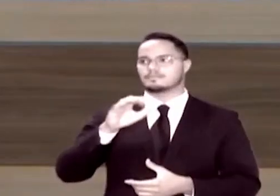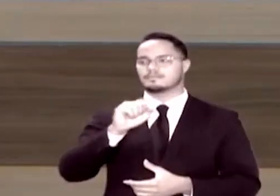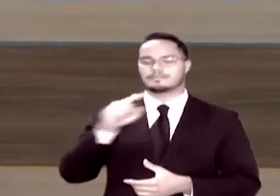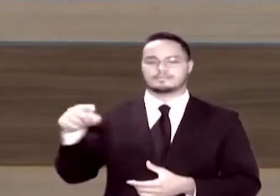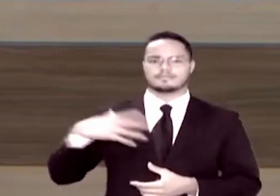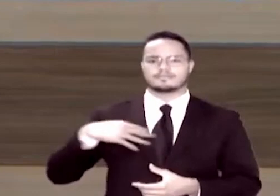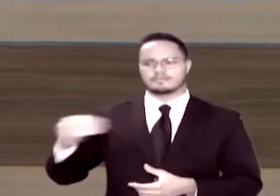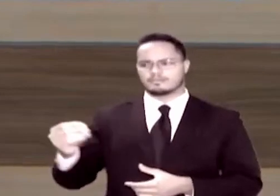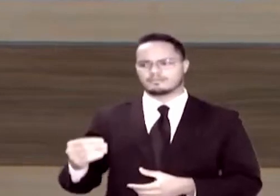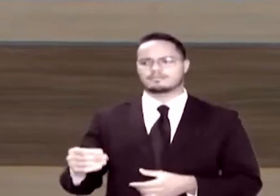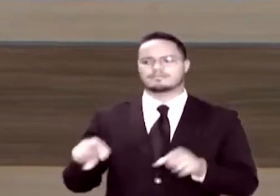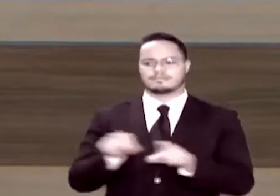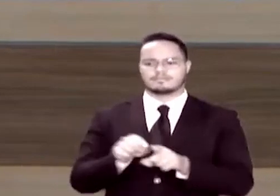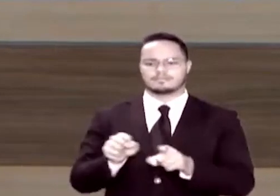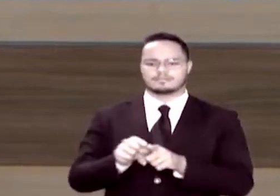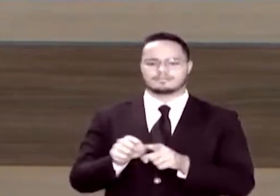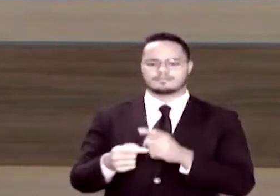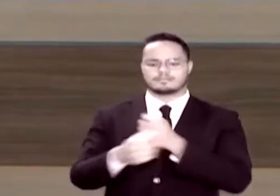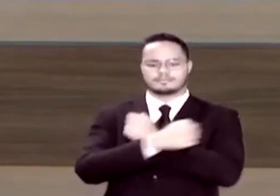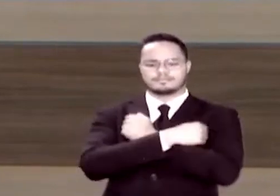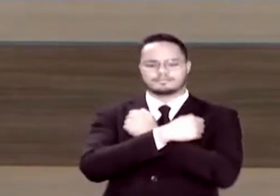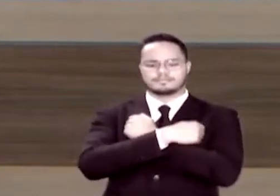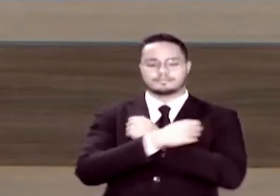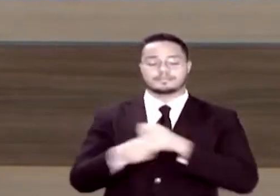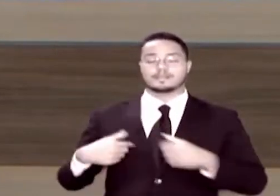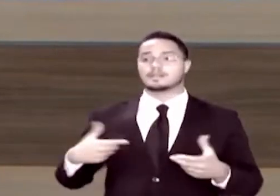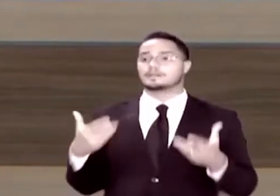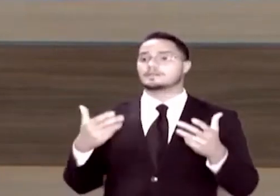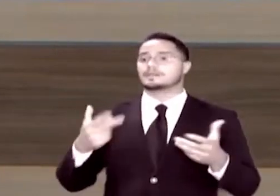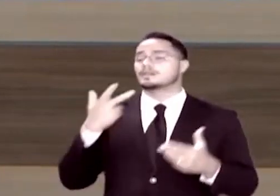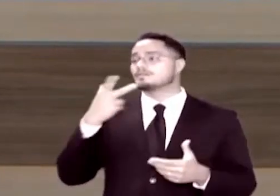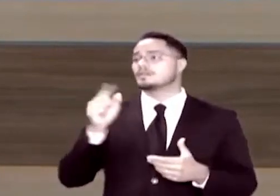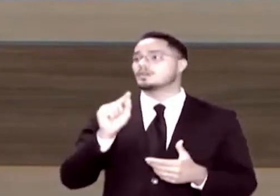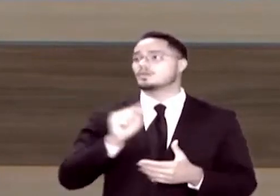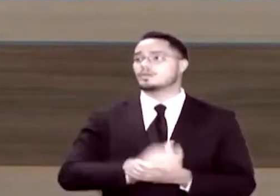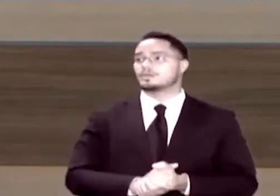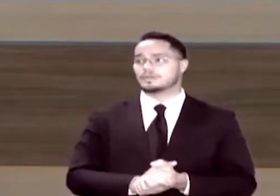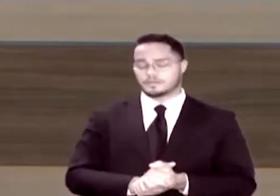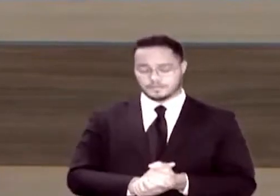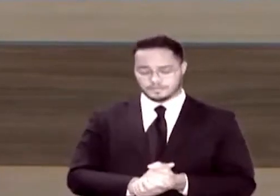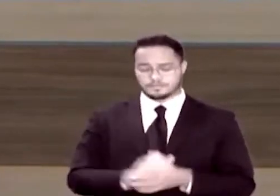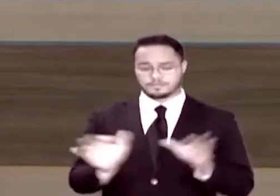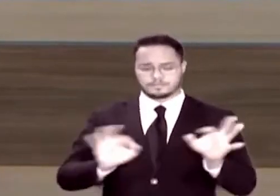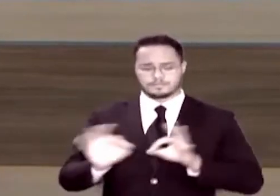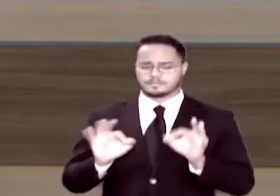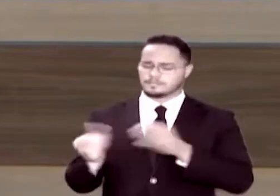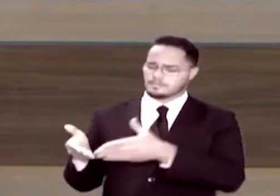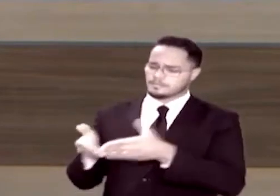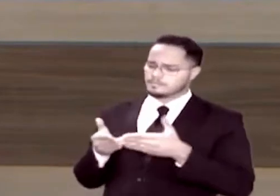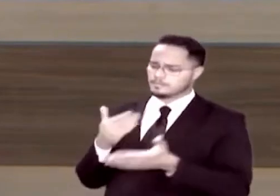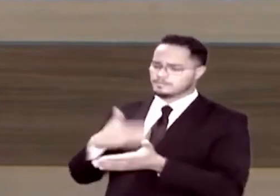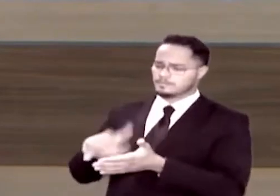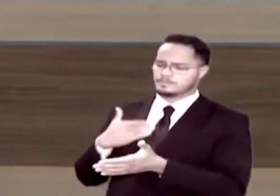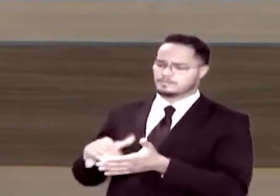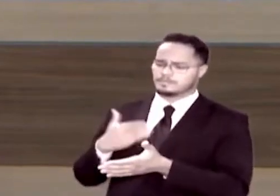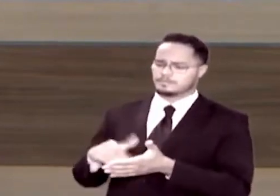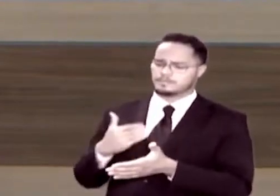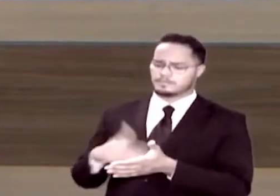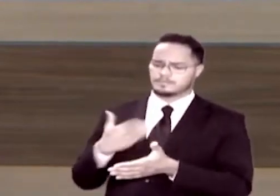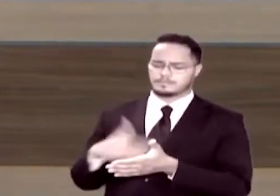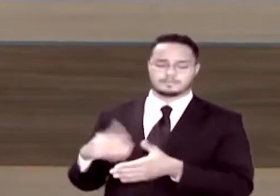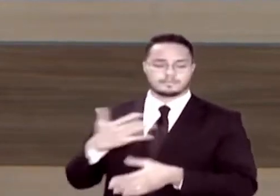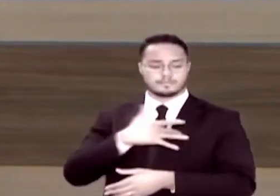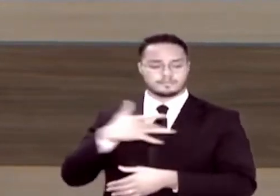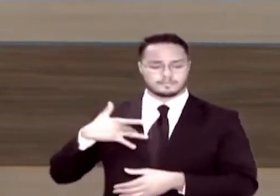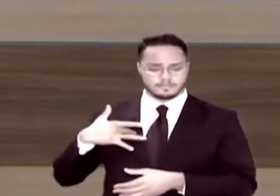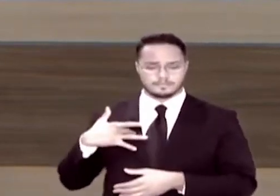eh também quero fazer aqui um um requerimento à secretaria de saúde recebi